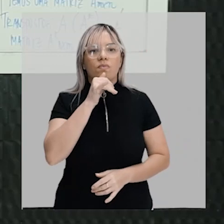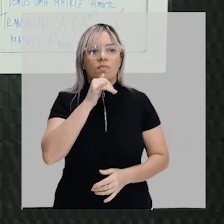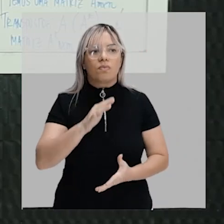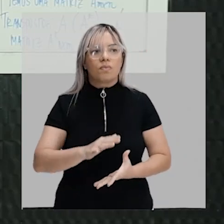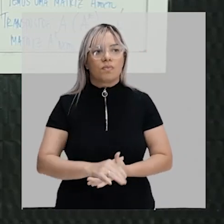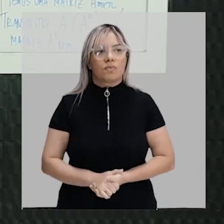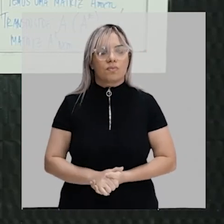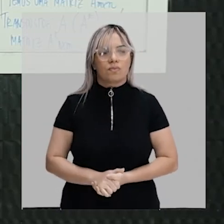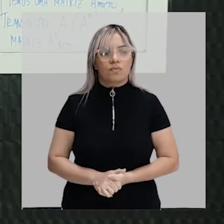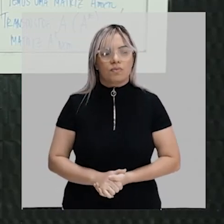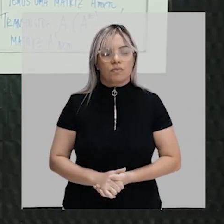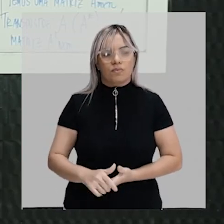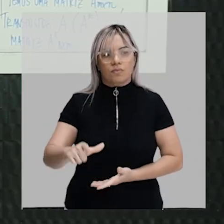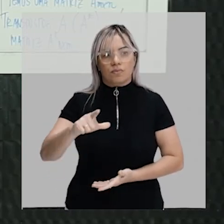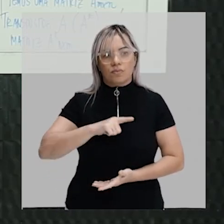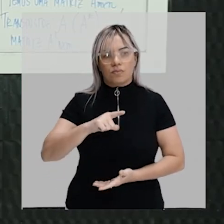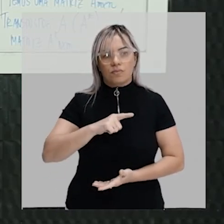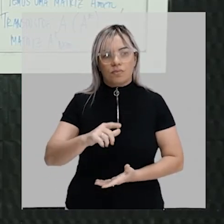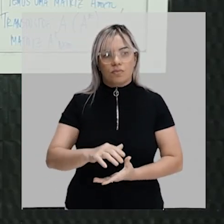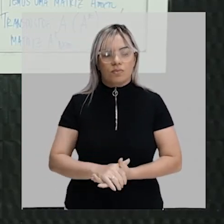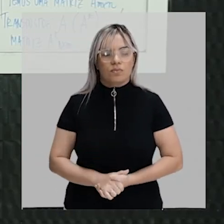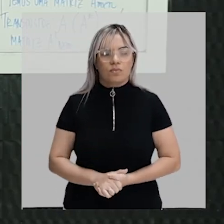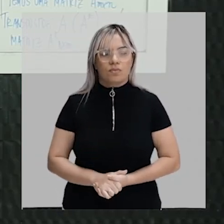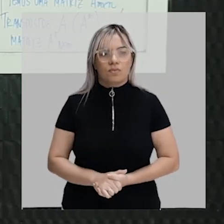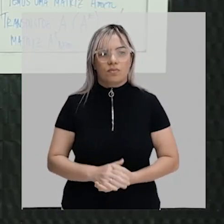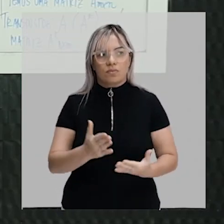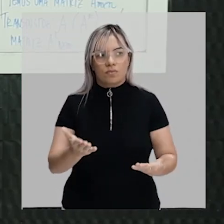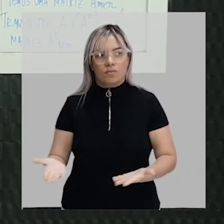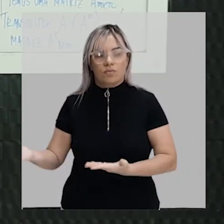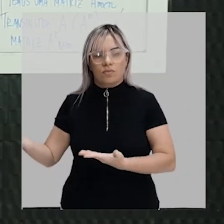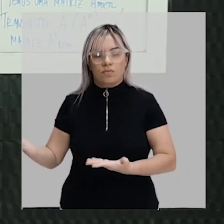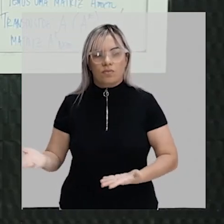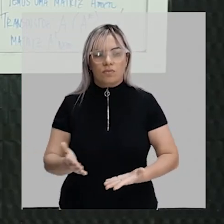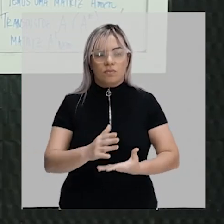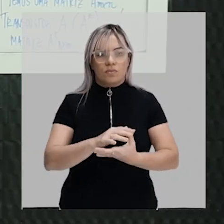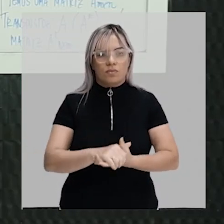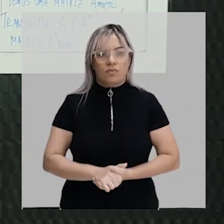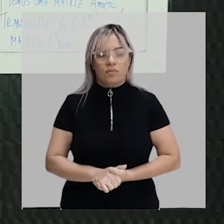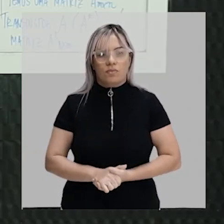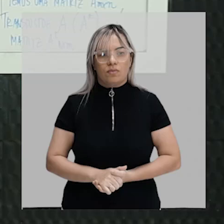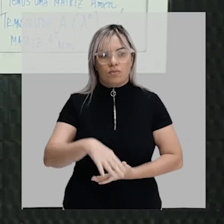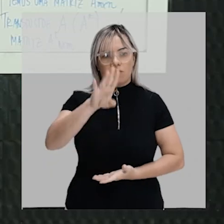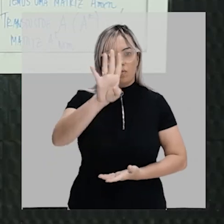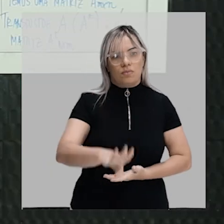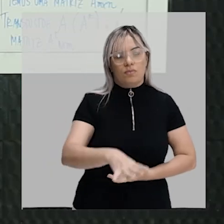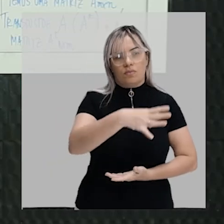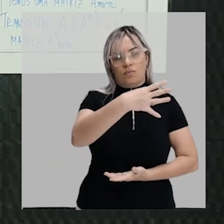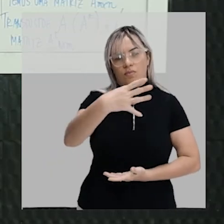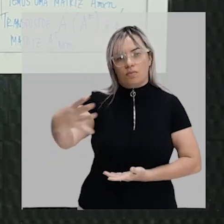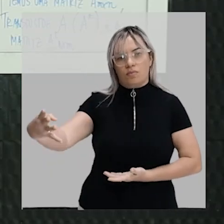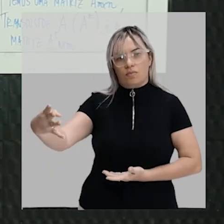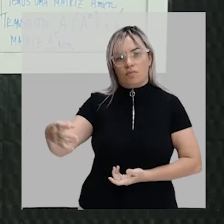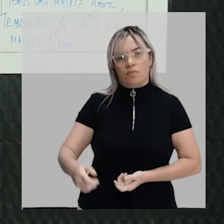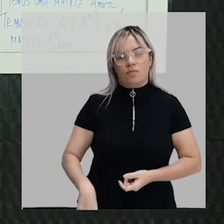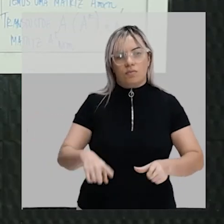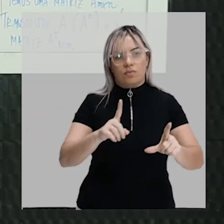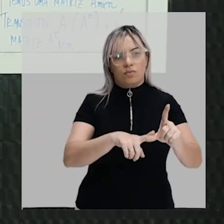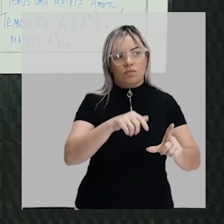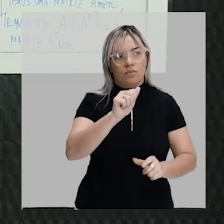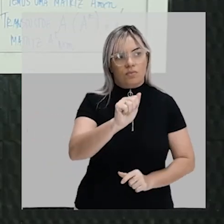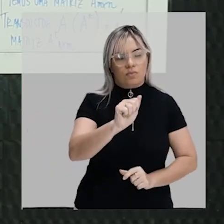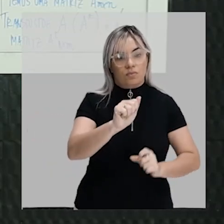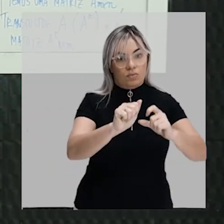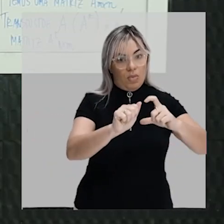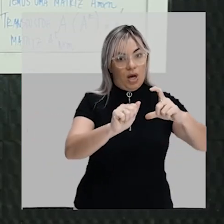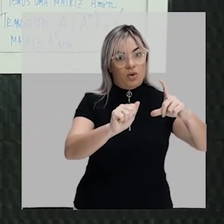vamos supor que você tem essa Matriz aqui ó vamos supor que eu tenho aqui uma matriz a tá